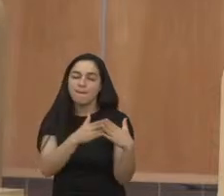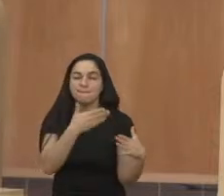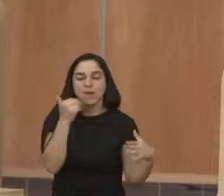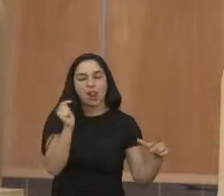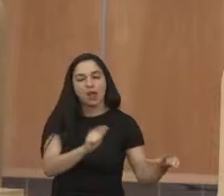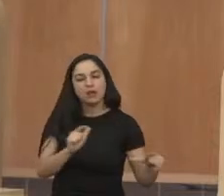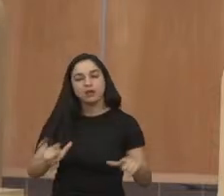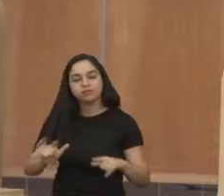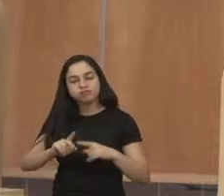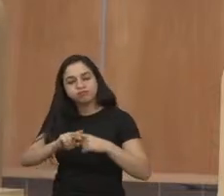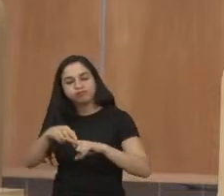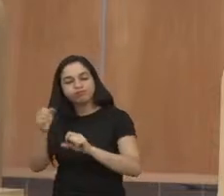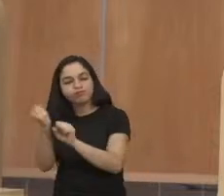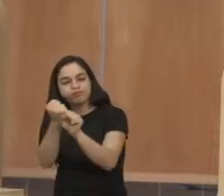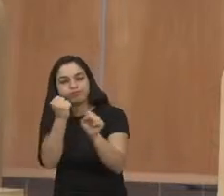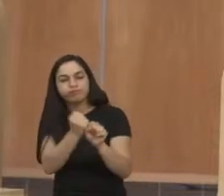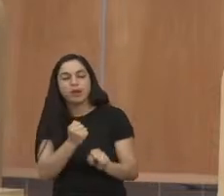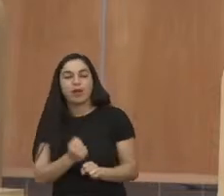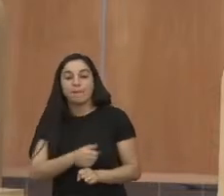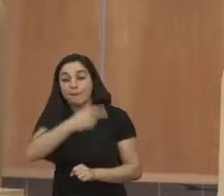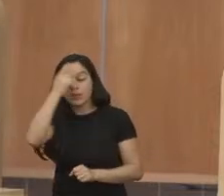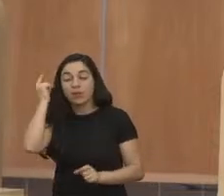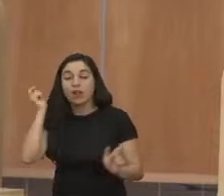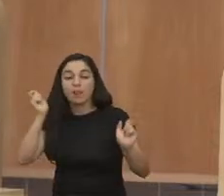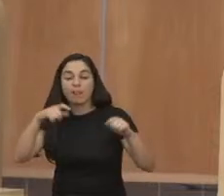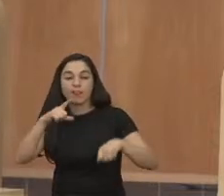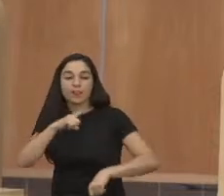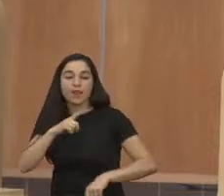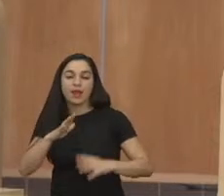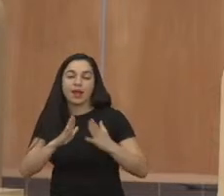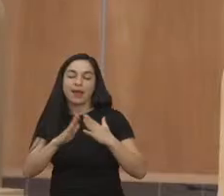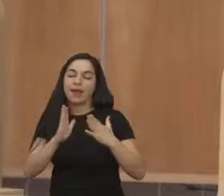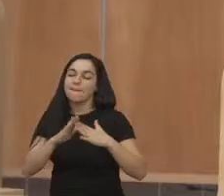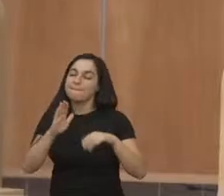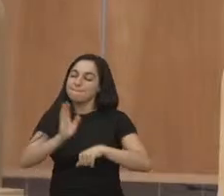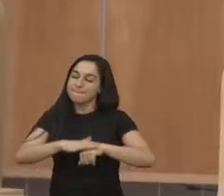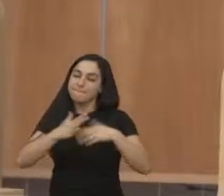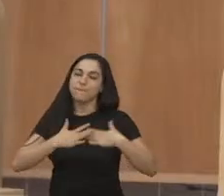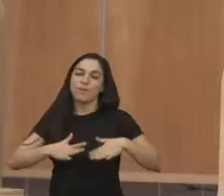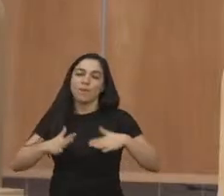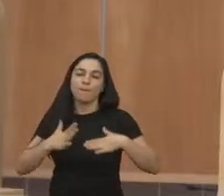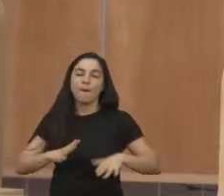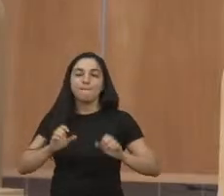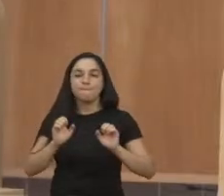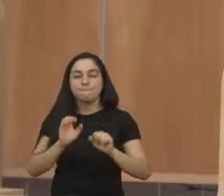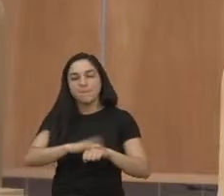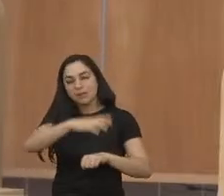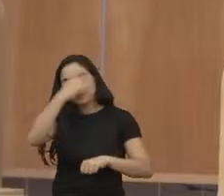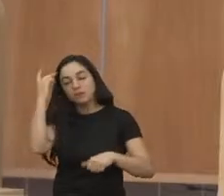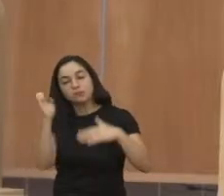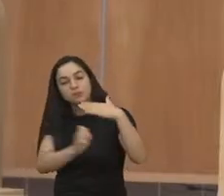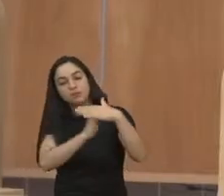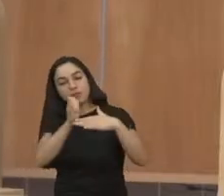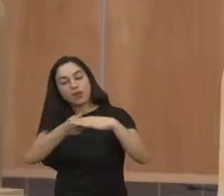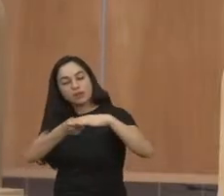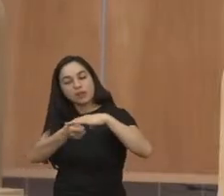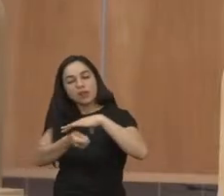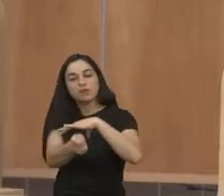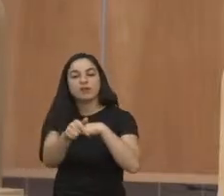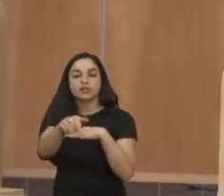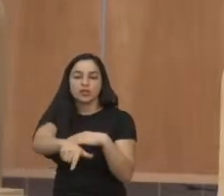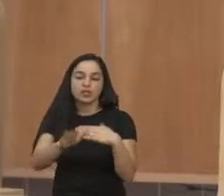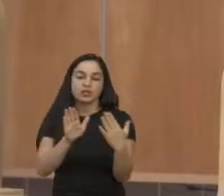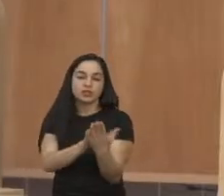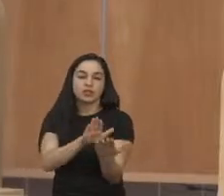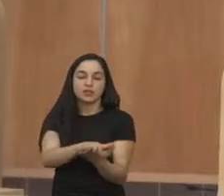terão condições de ter a sua casa com maior tranquilidade. Também mais empreendedores poderão investir em Jacareí. A gente vê que um código de obras, às